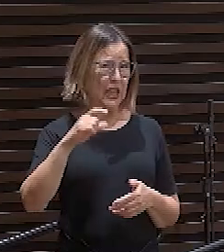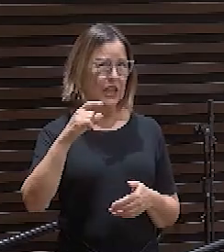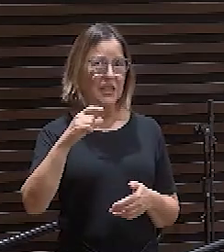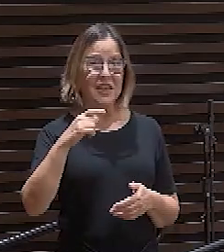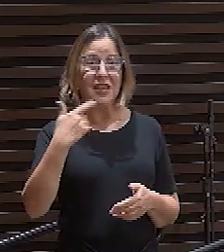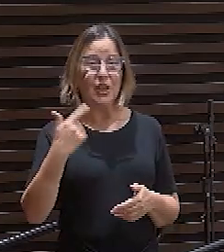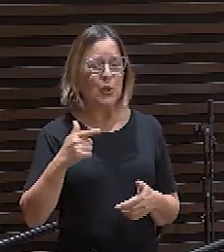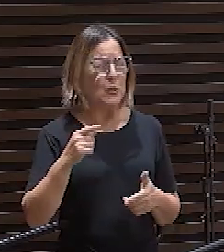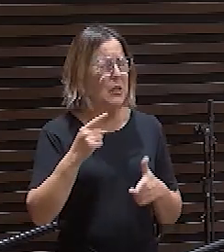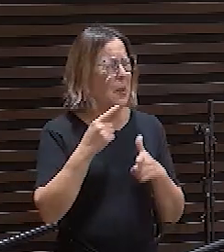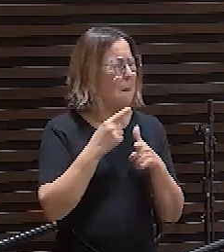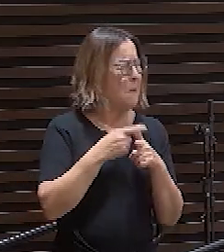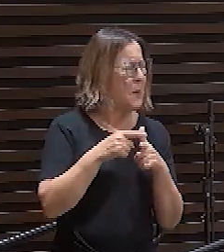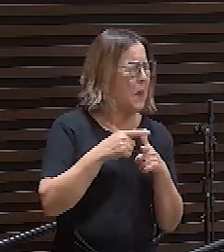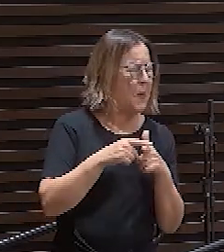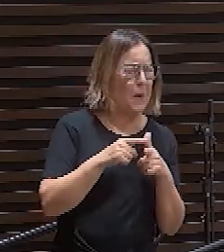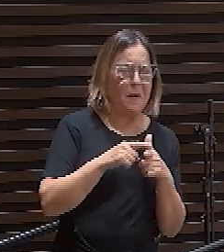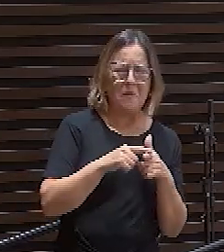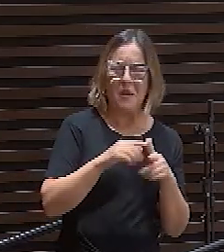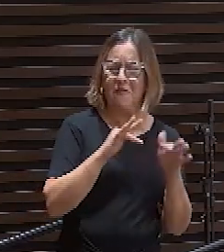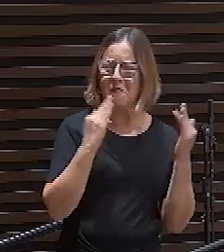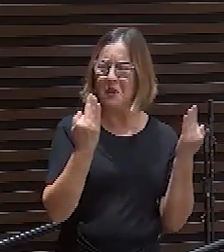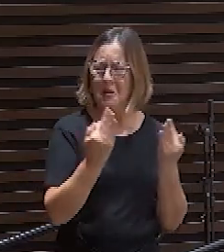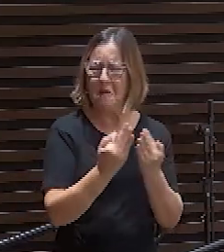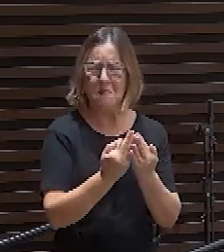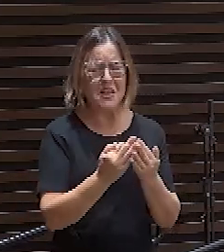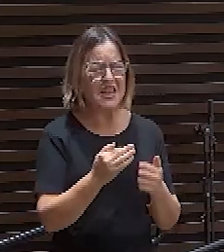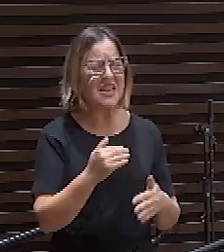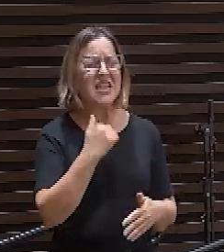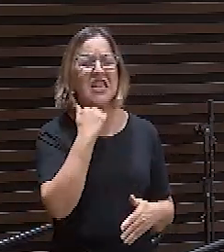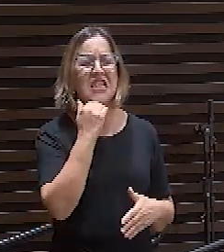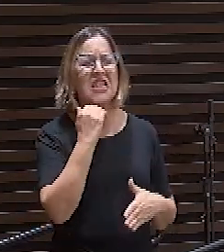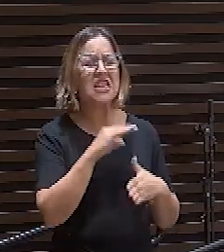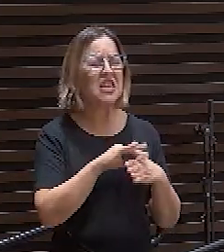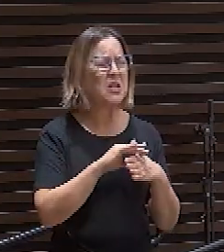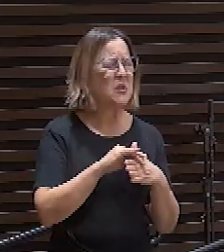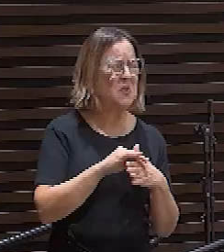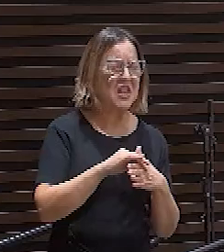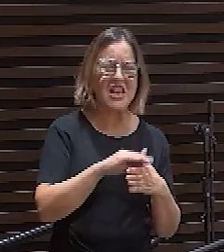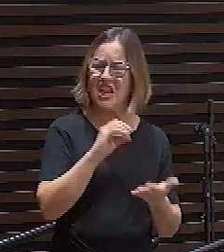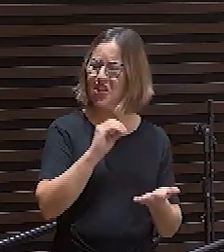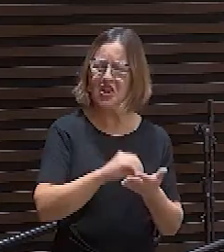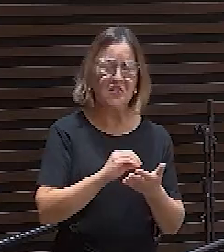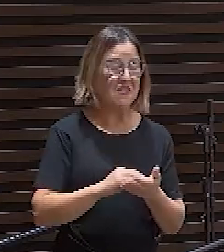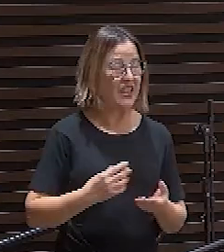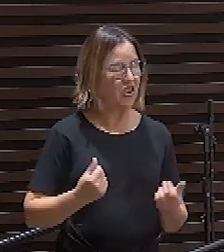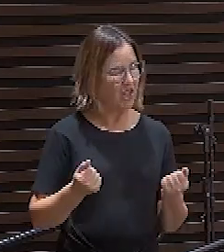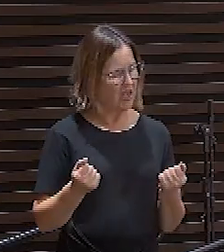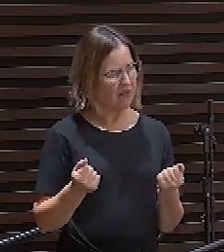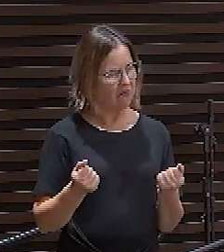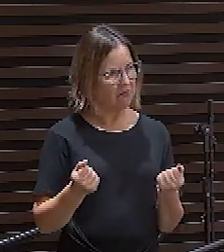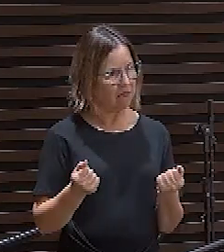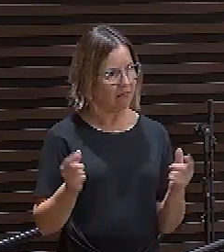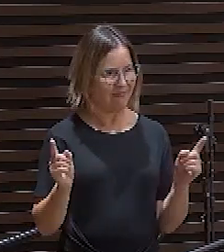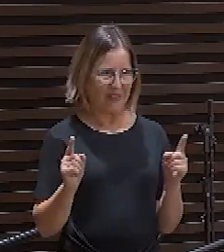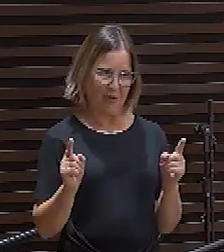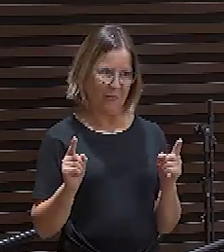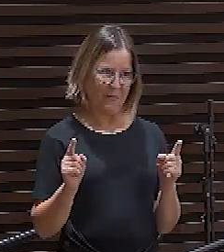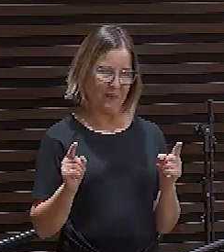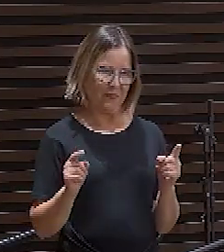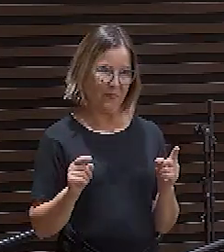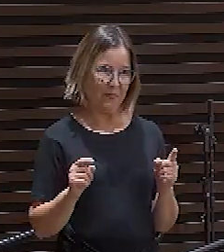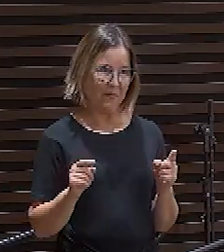ninguém doente, não falta dinheiro, não falta emprego, está tudo certo, aí a gente ama a Deus. Mas de repente